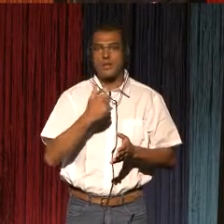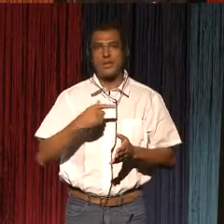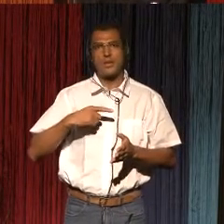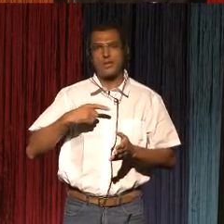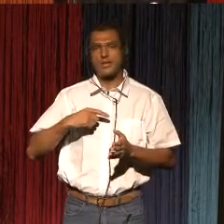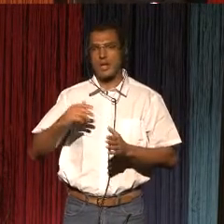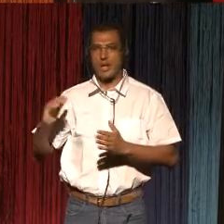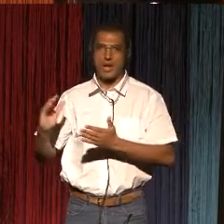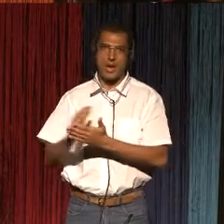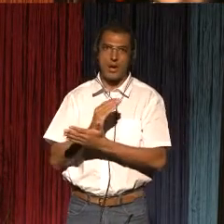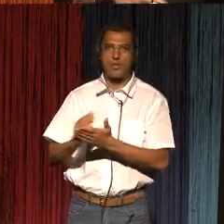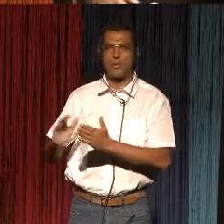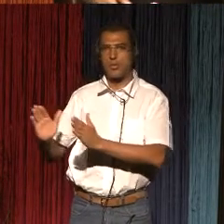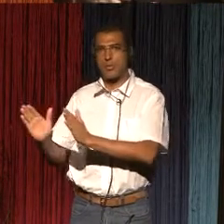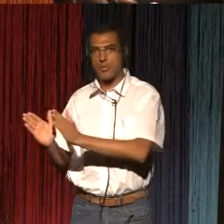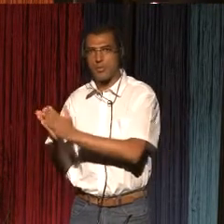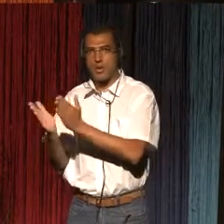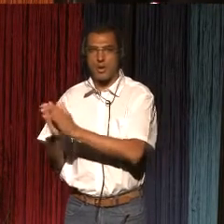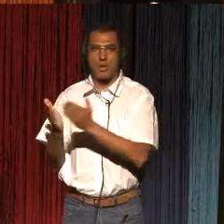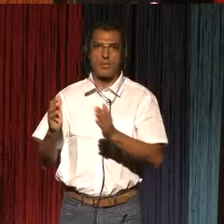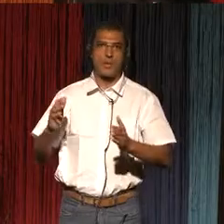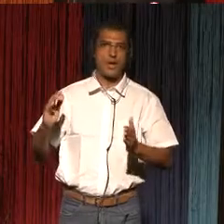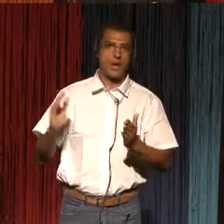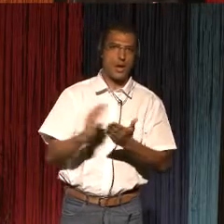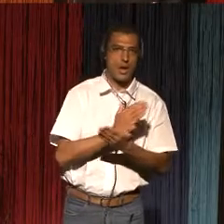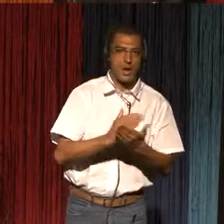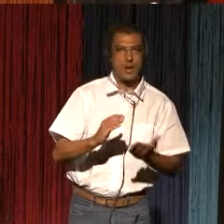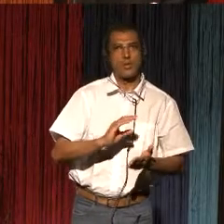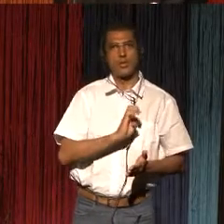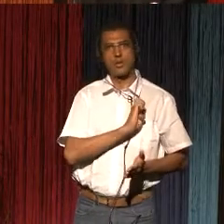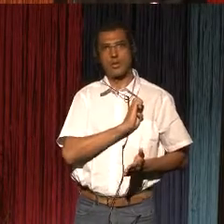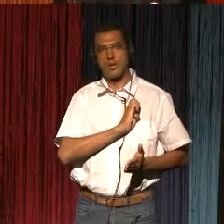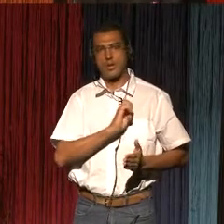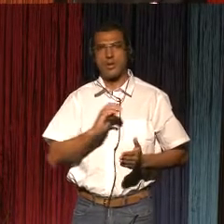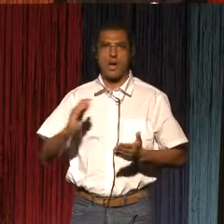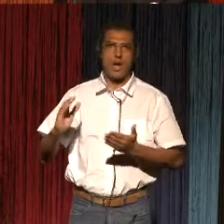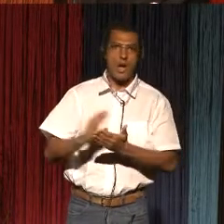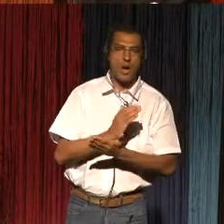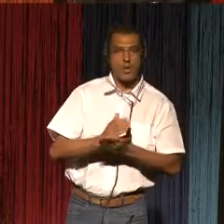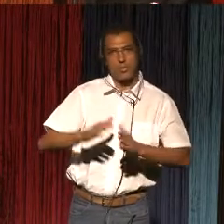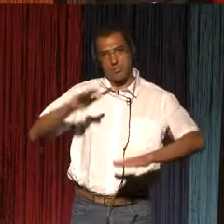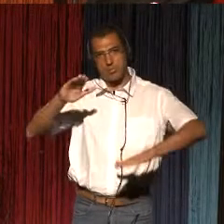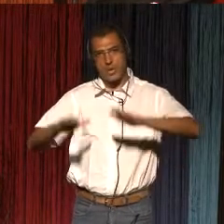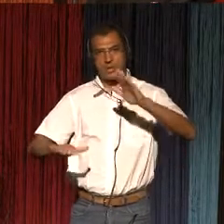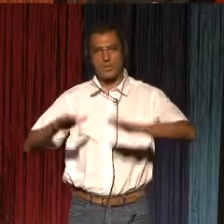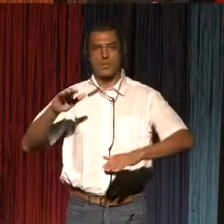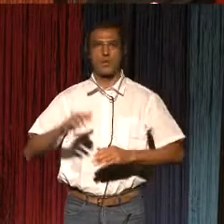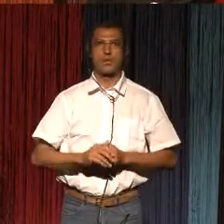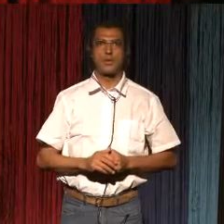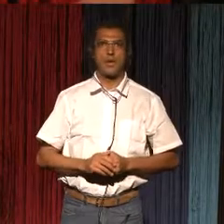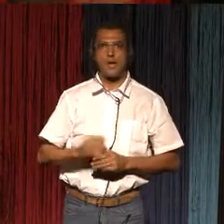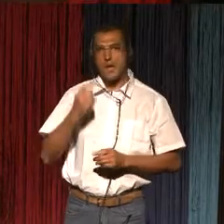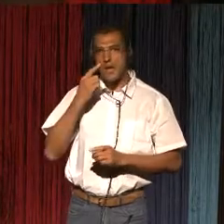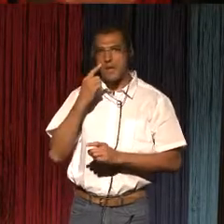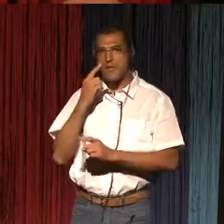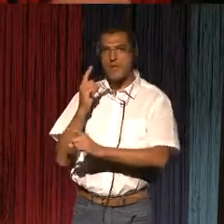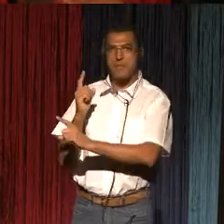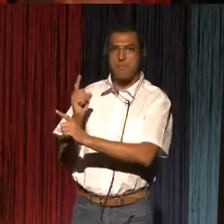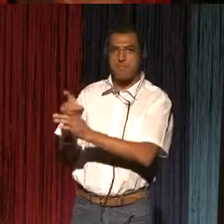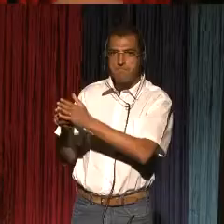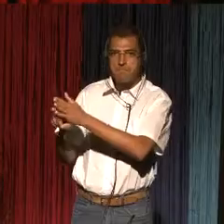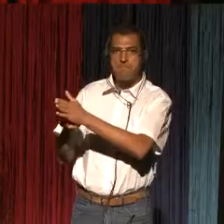classes sociais, a classe socioeconômica alta, média e baixa. Eles avaliaram aqui problemas